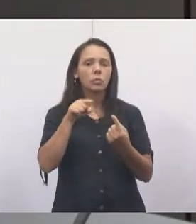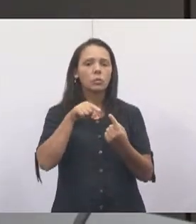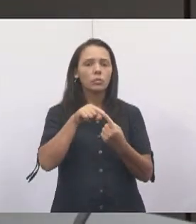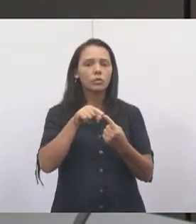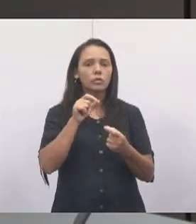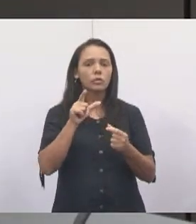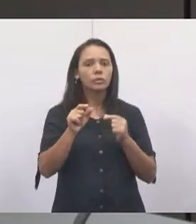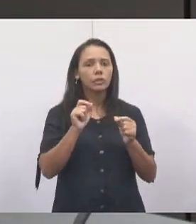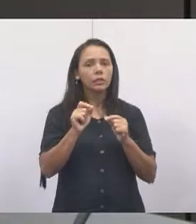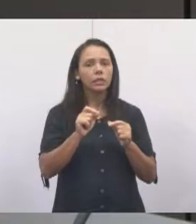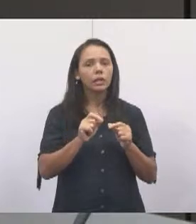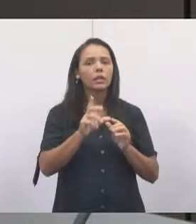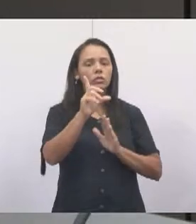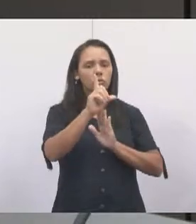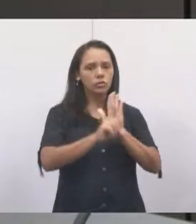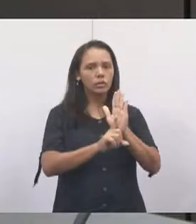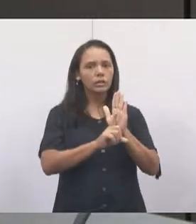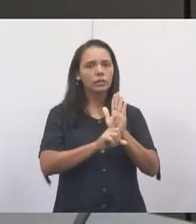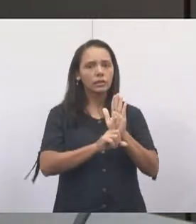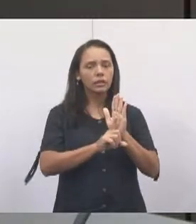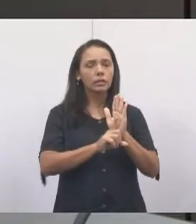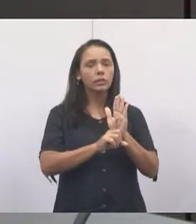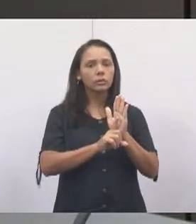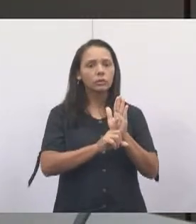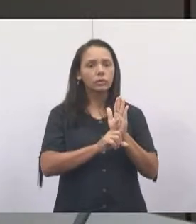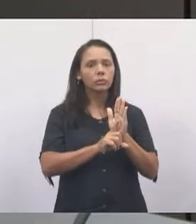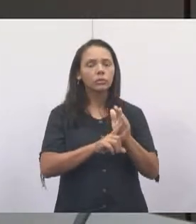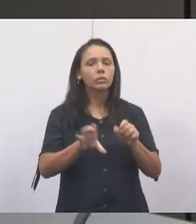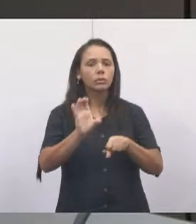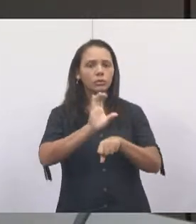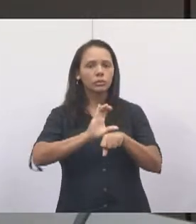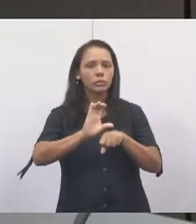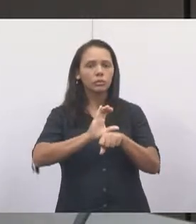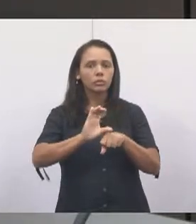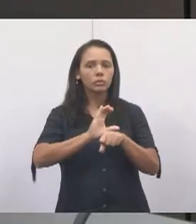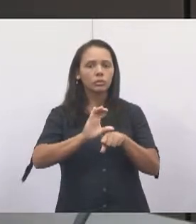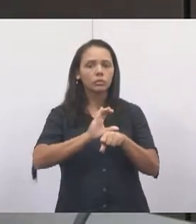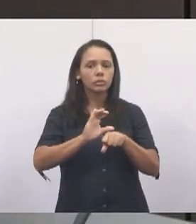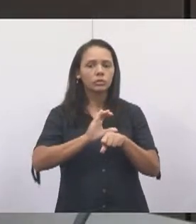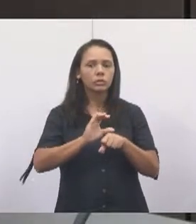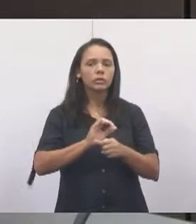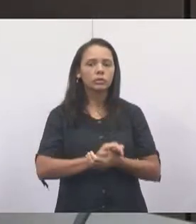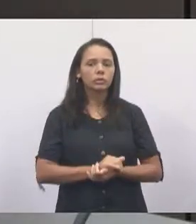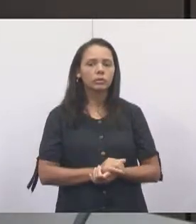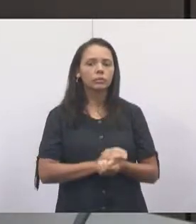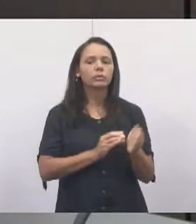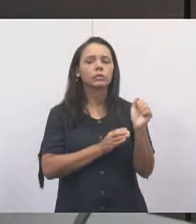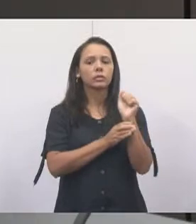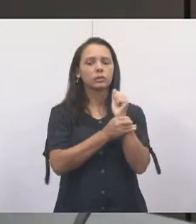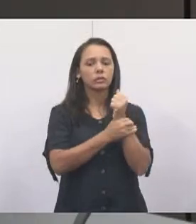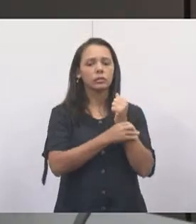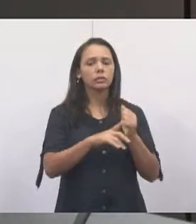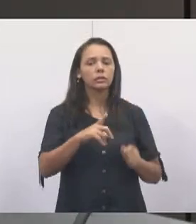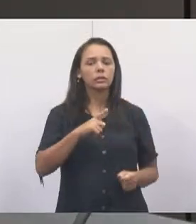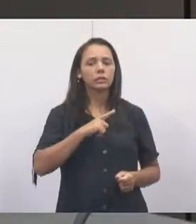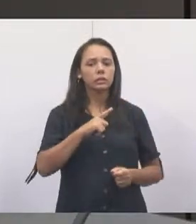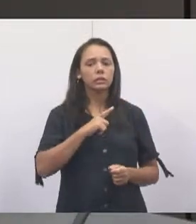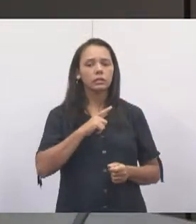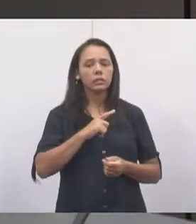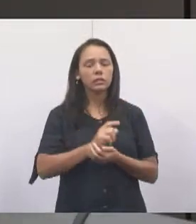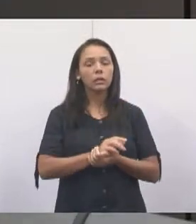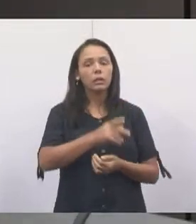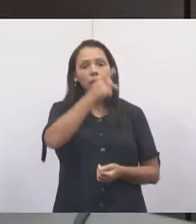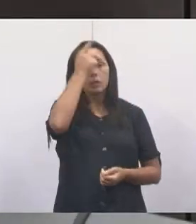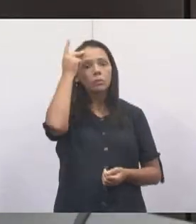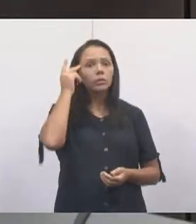assegurar direitos constitucionalmente assegurados aos representantes da sociedade civil, eleitos que cumprirem mandato junto